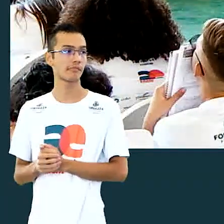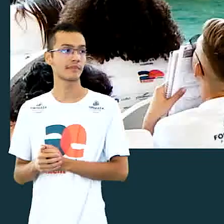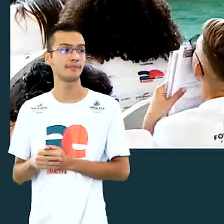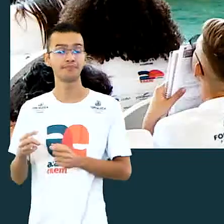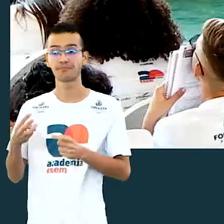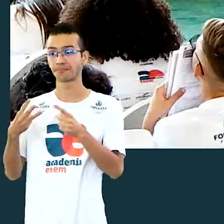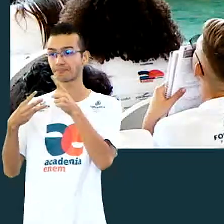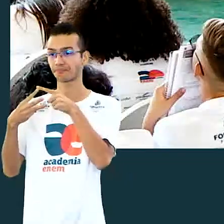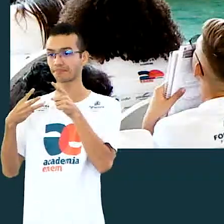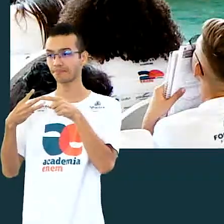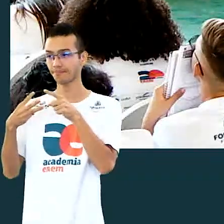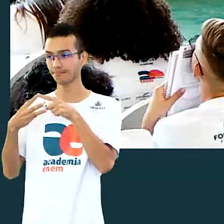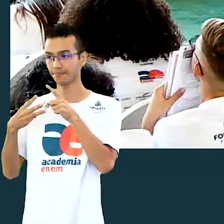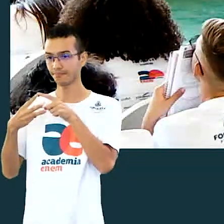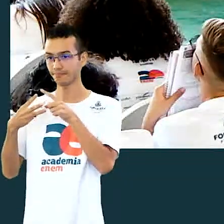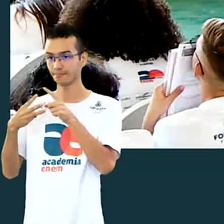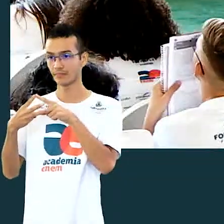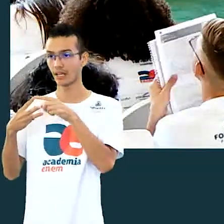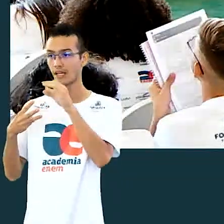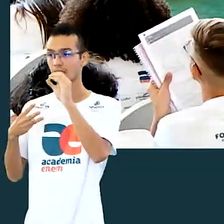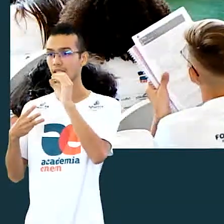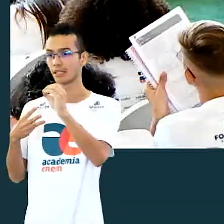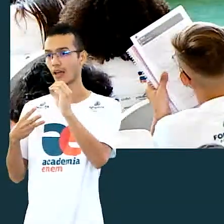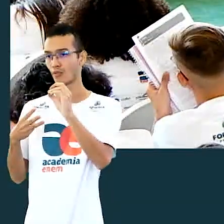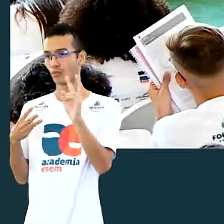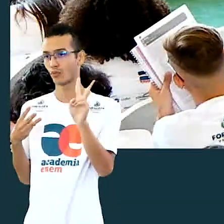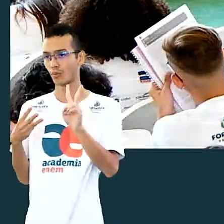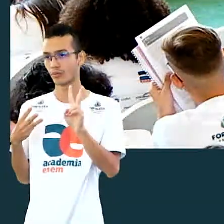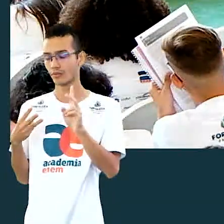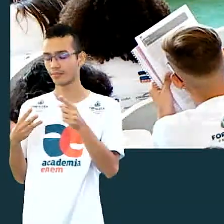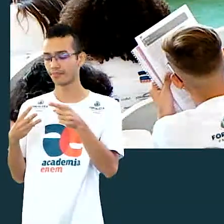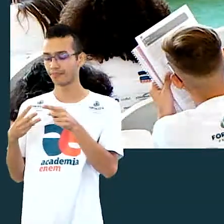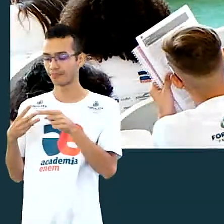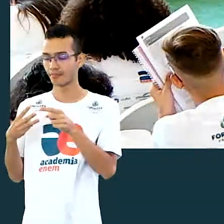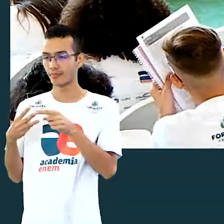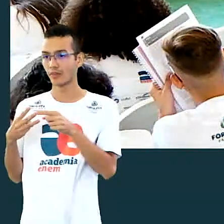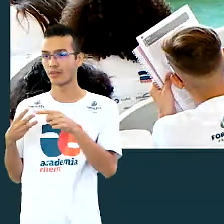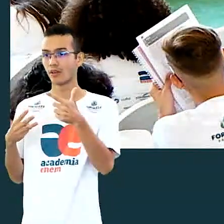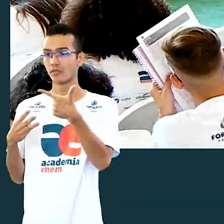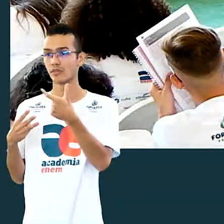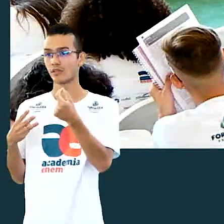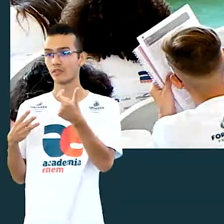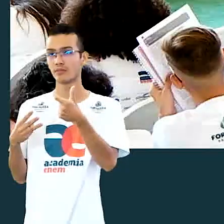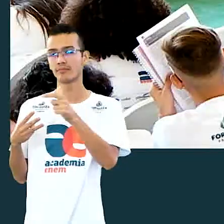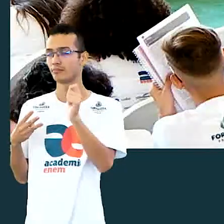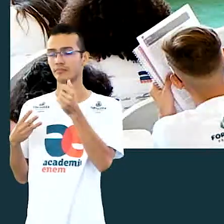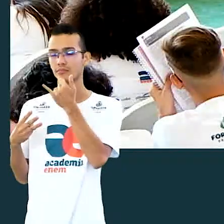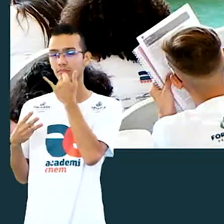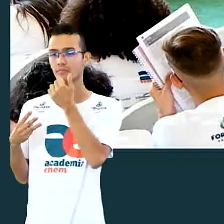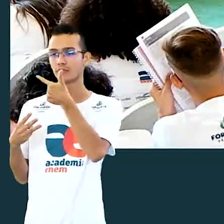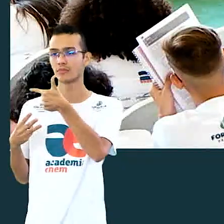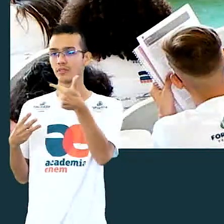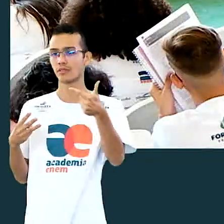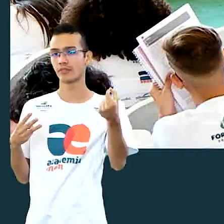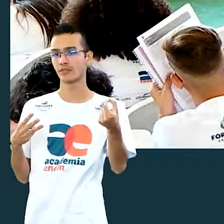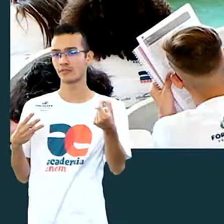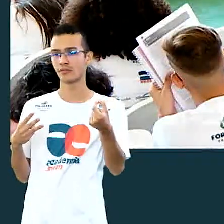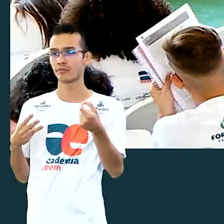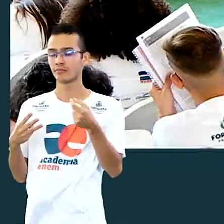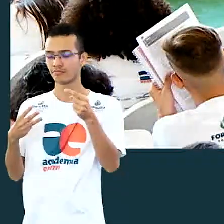volt e o outro é 220. Para existir diferença